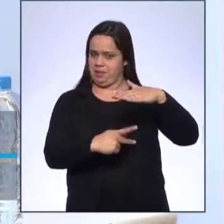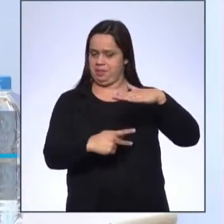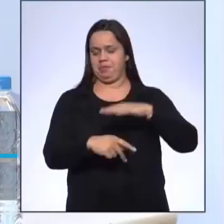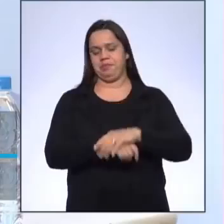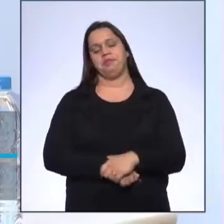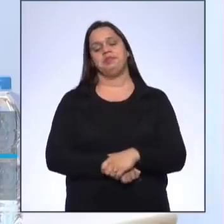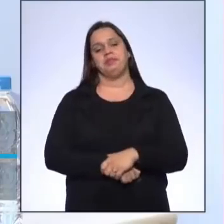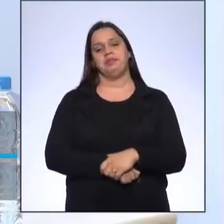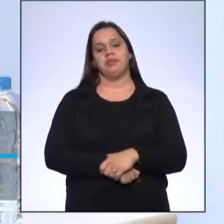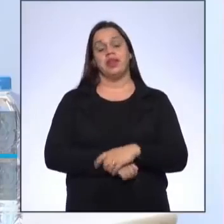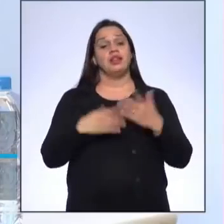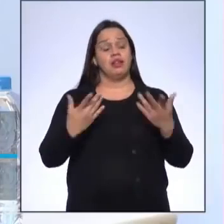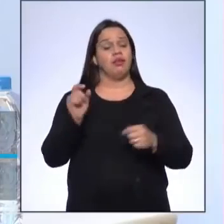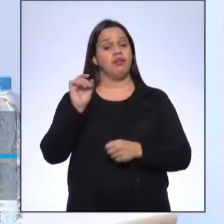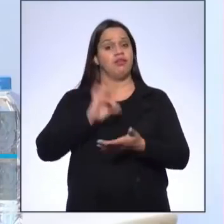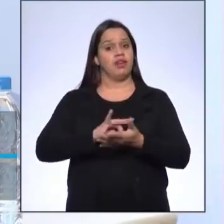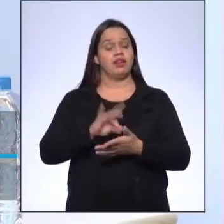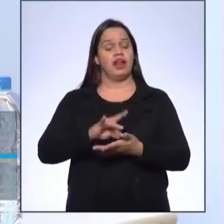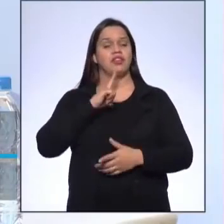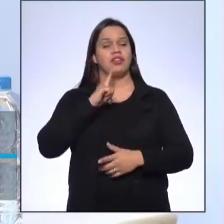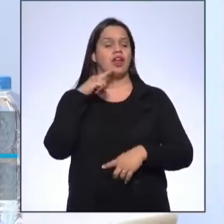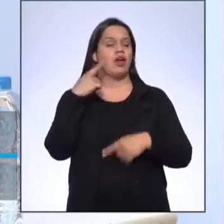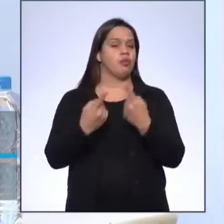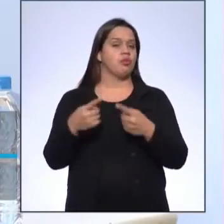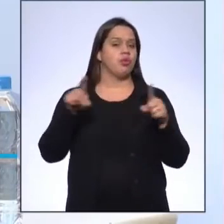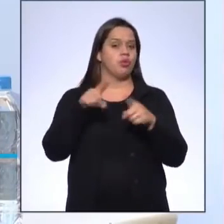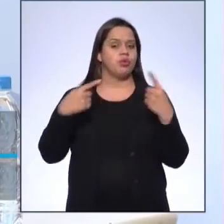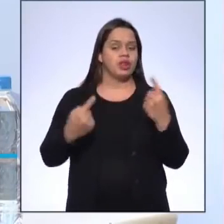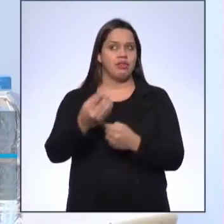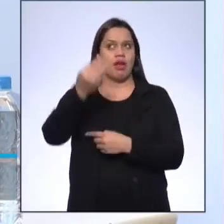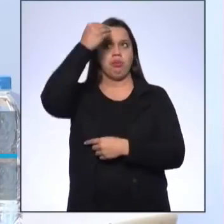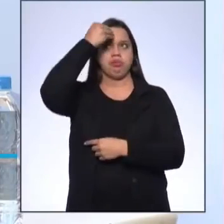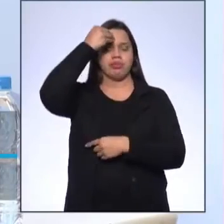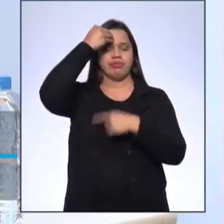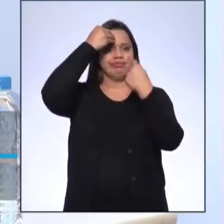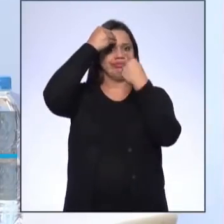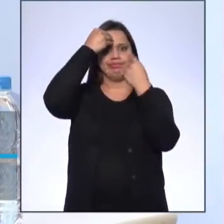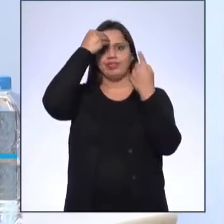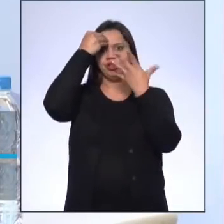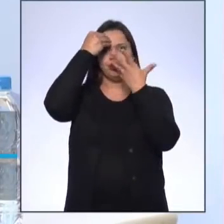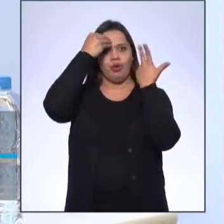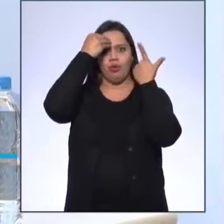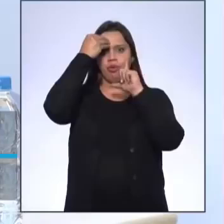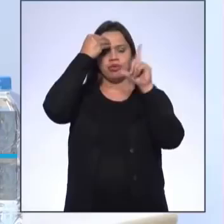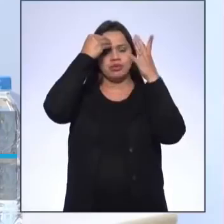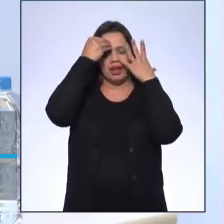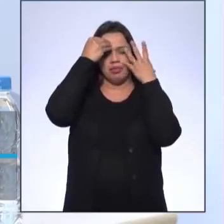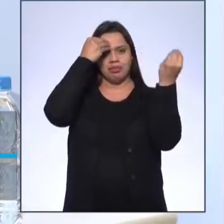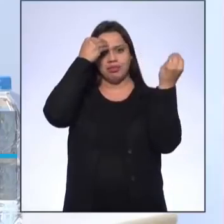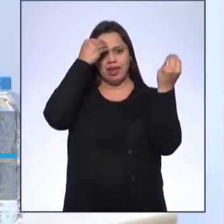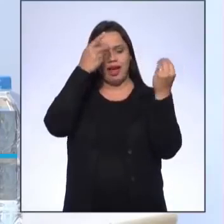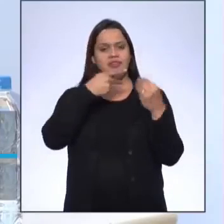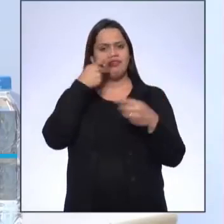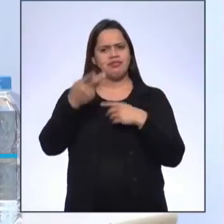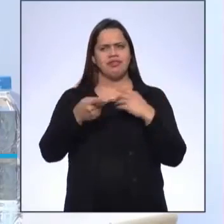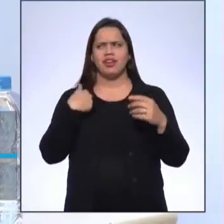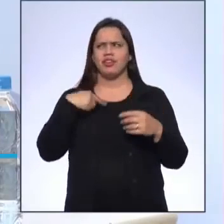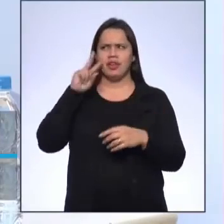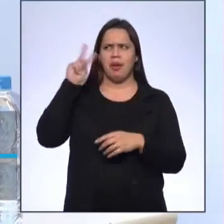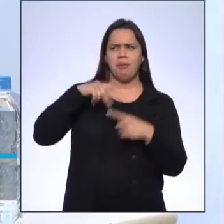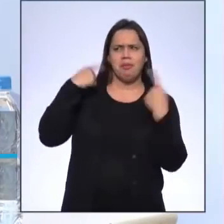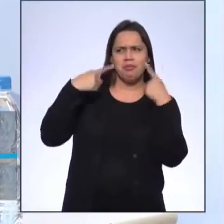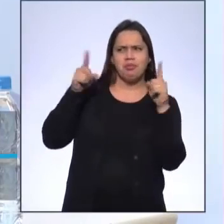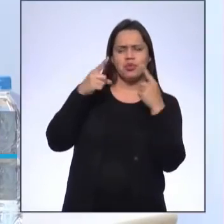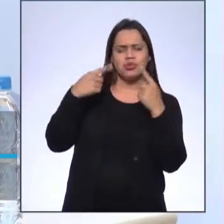mesmo. Às vezes tem umas trilhas sonoras que não saem da nossa cabeça, né? E a gente escuta e fala, nossa, já ouvi essa música. Foi realmente isso.